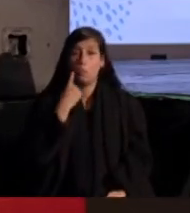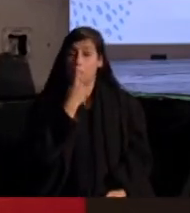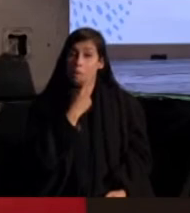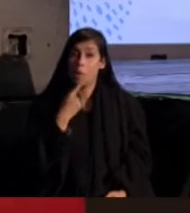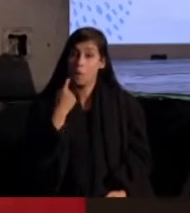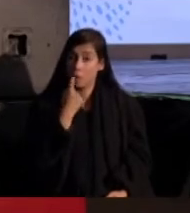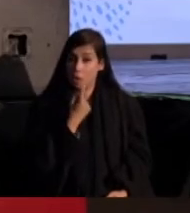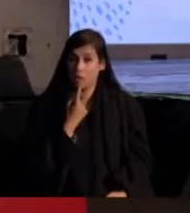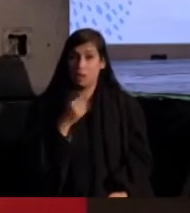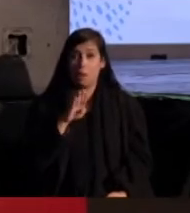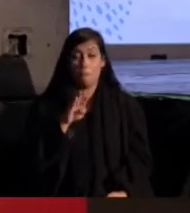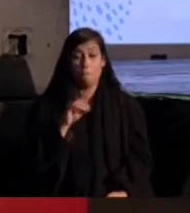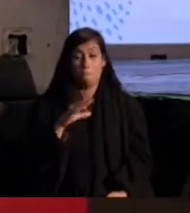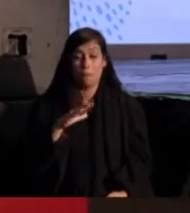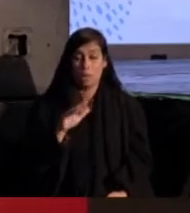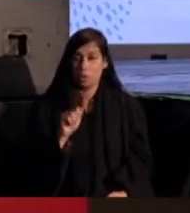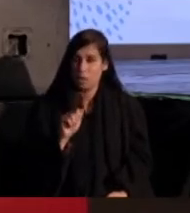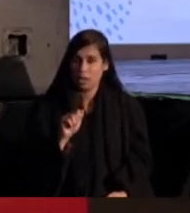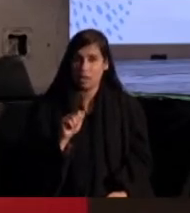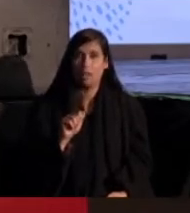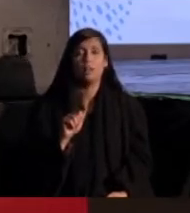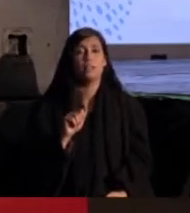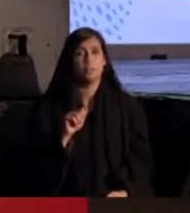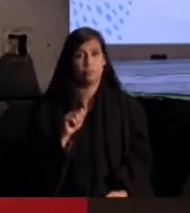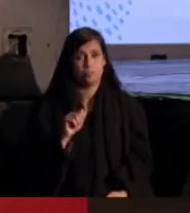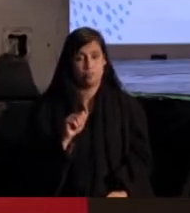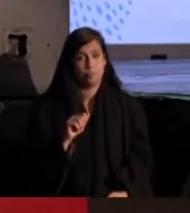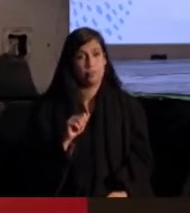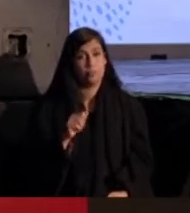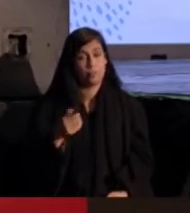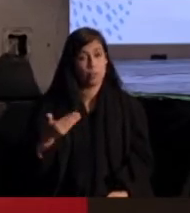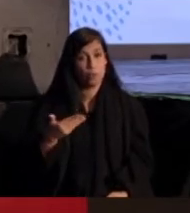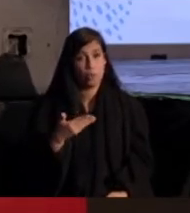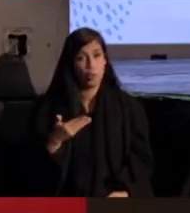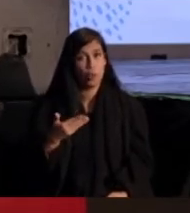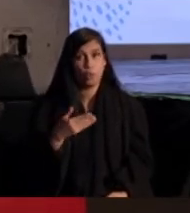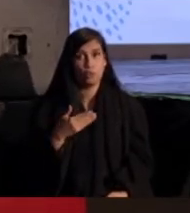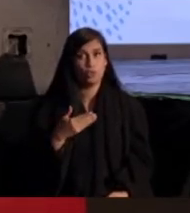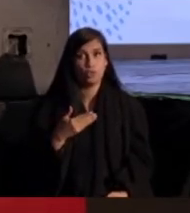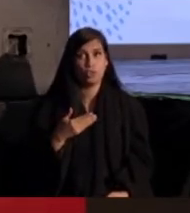como a região do corpo a mais distinguida.